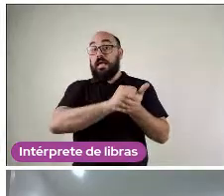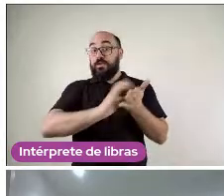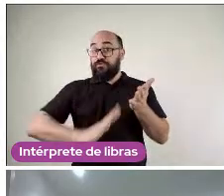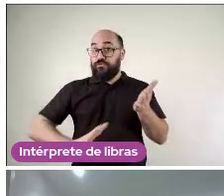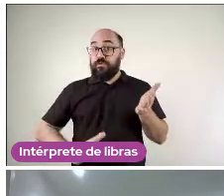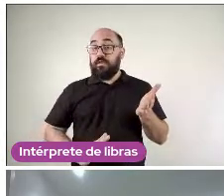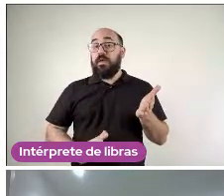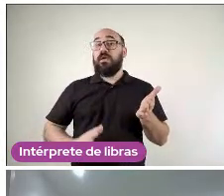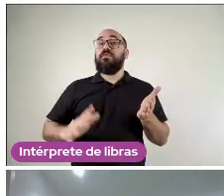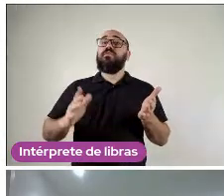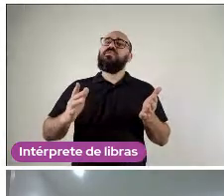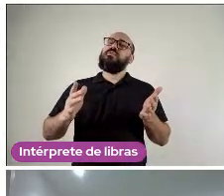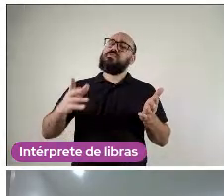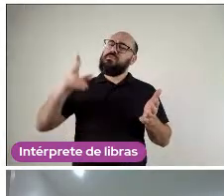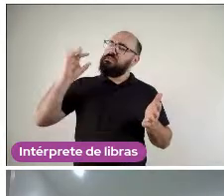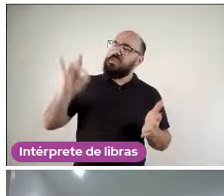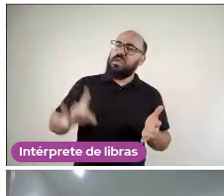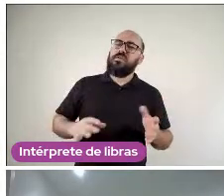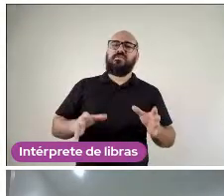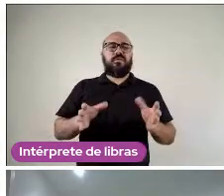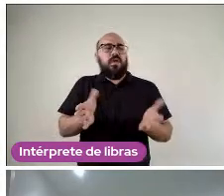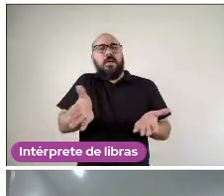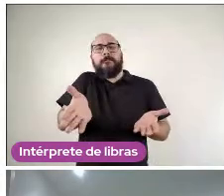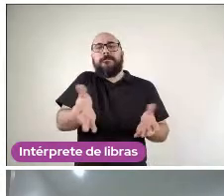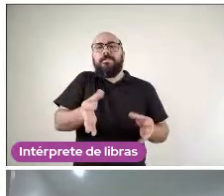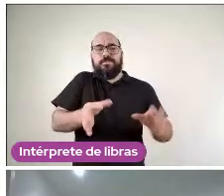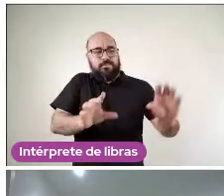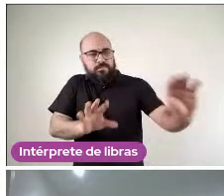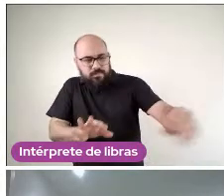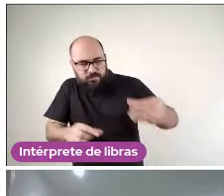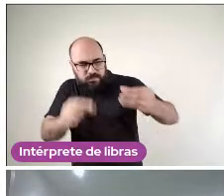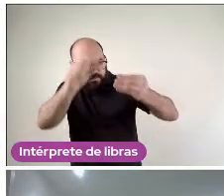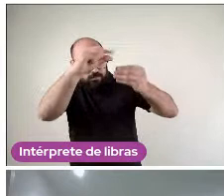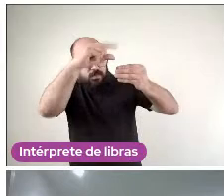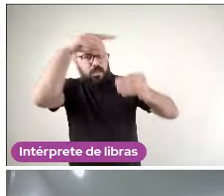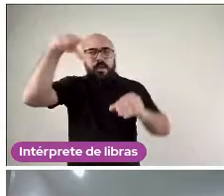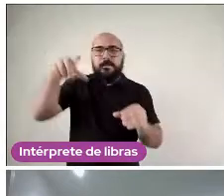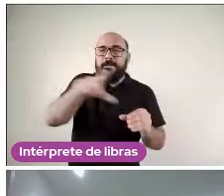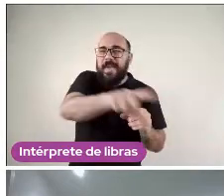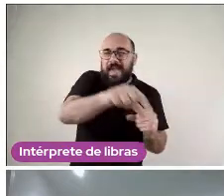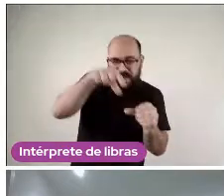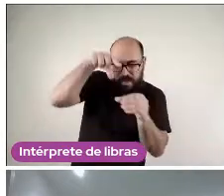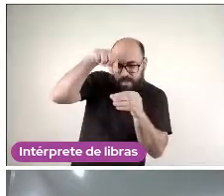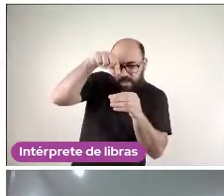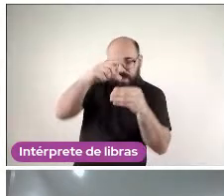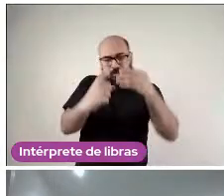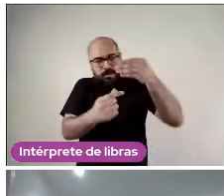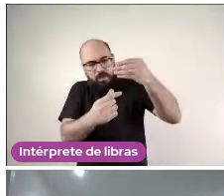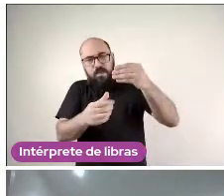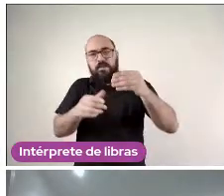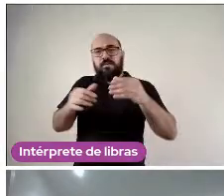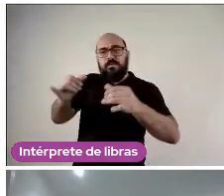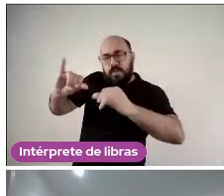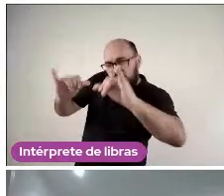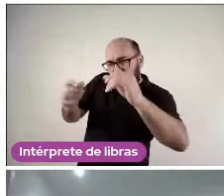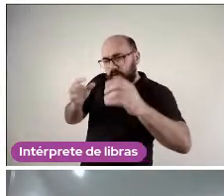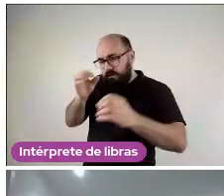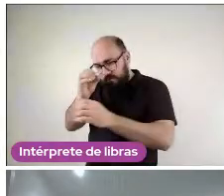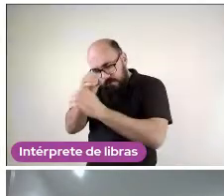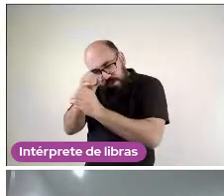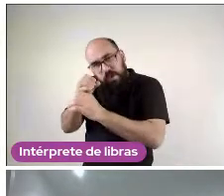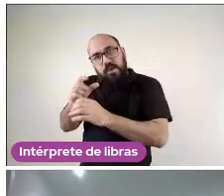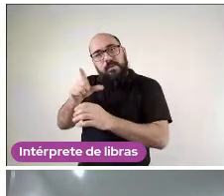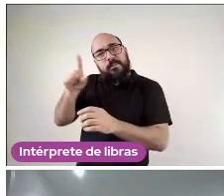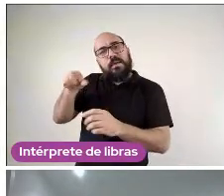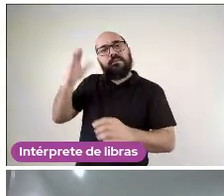de laboratório, de catalisar os encontros dos principais atores, dos principais stakeholders, para que